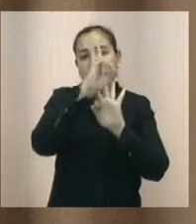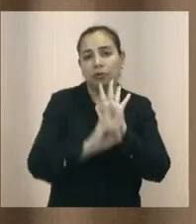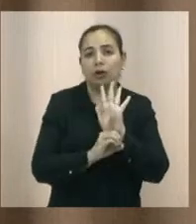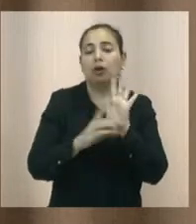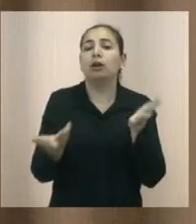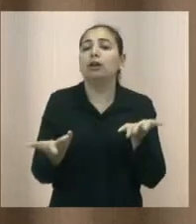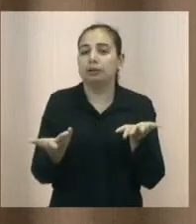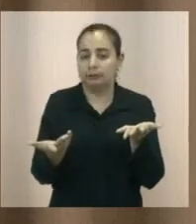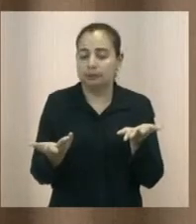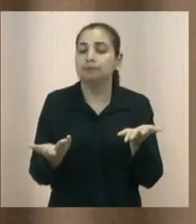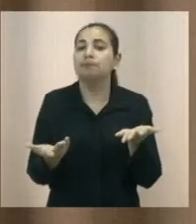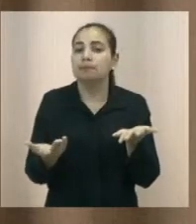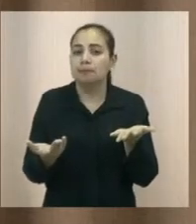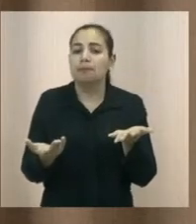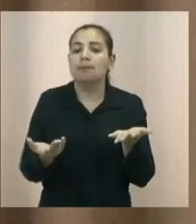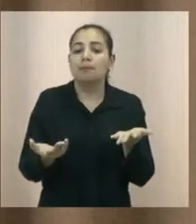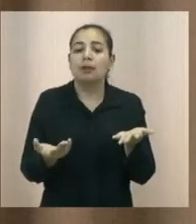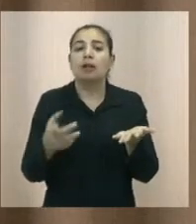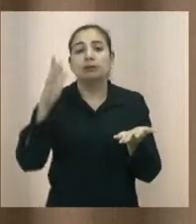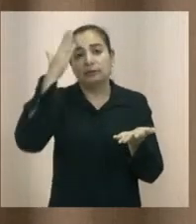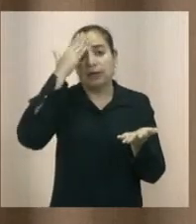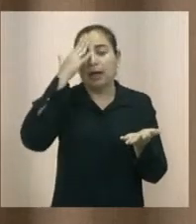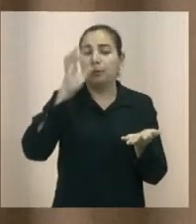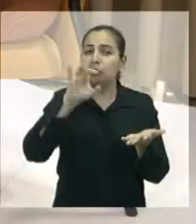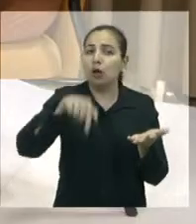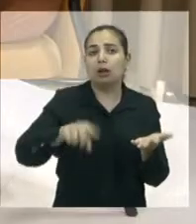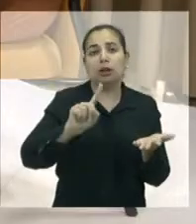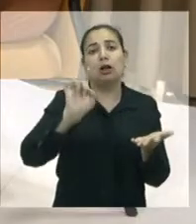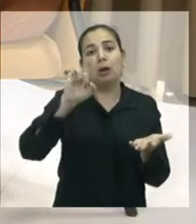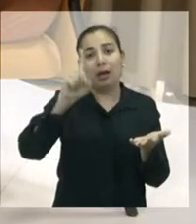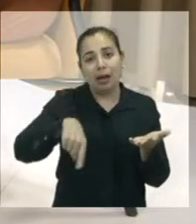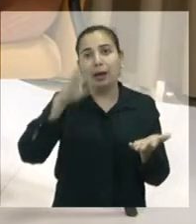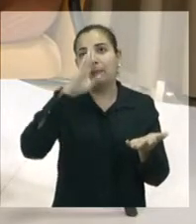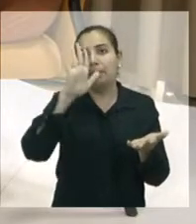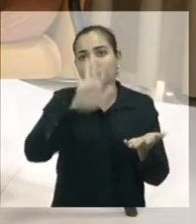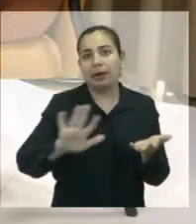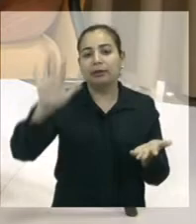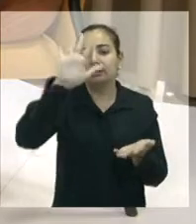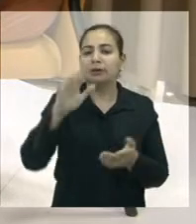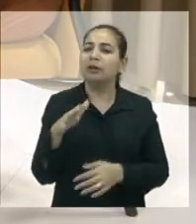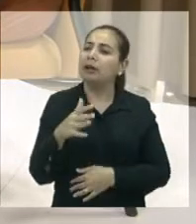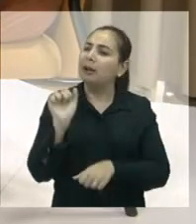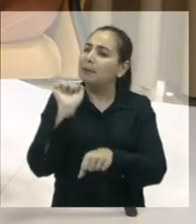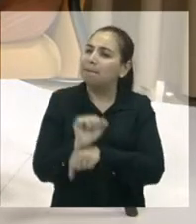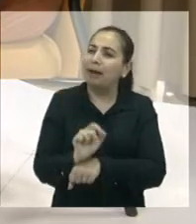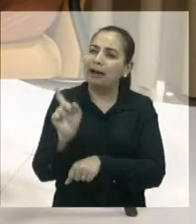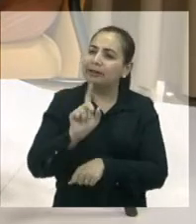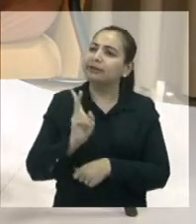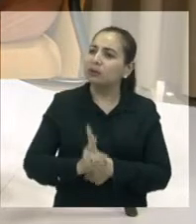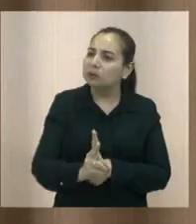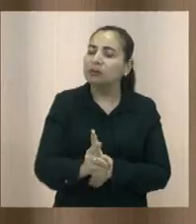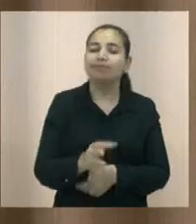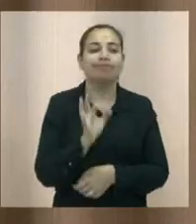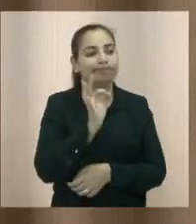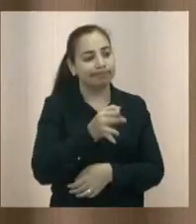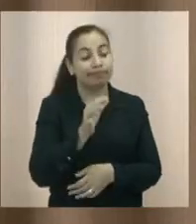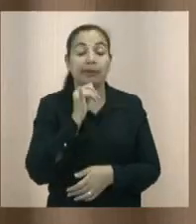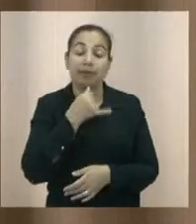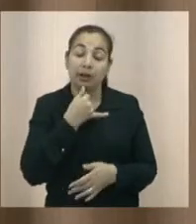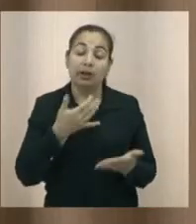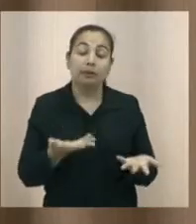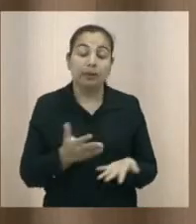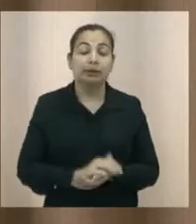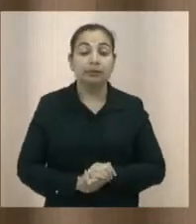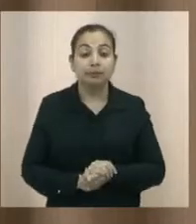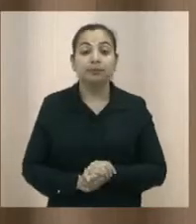gente tem, não só no Estado do Ceará, como no Brasil todo, mas que a gente precisa... parece que não para, né? Exatamente. Infelizmente. Então assim, o